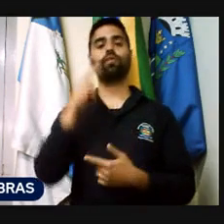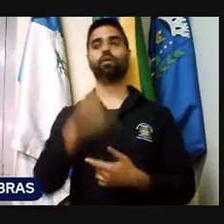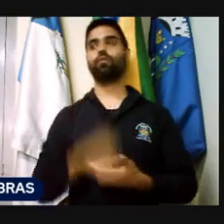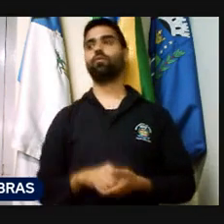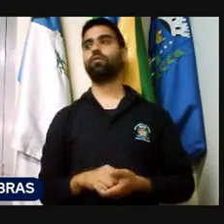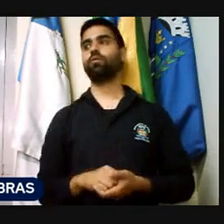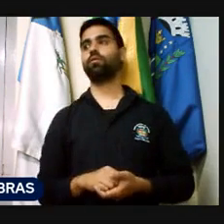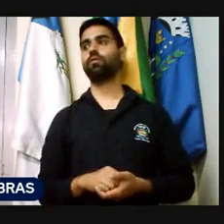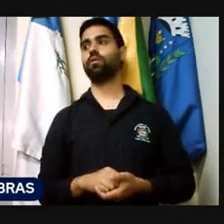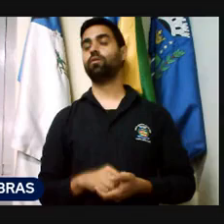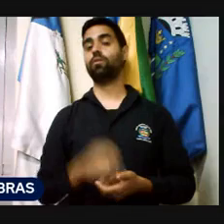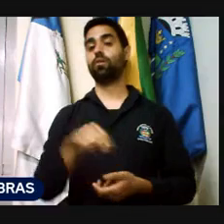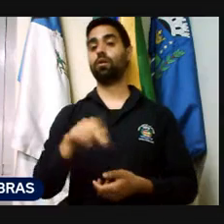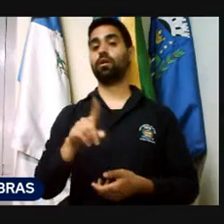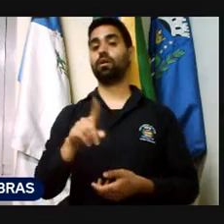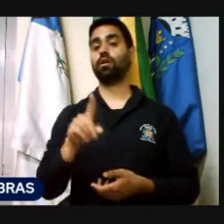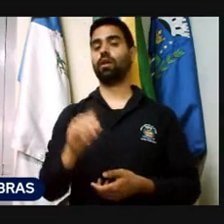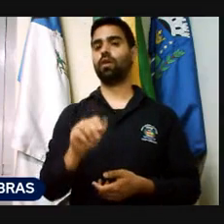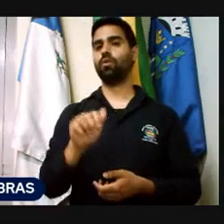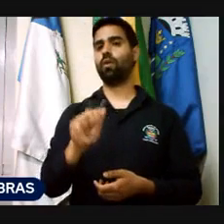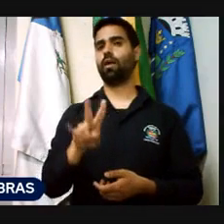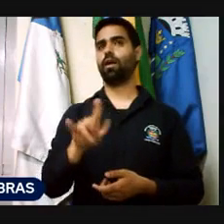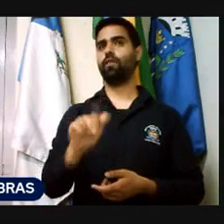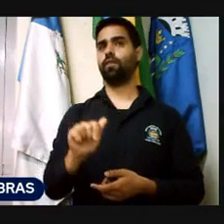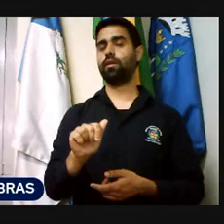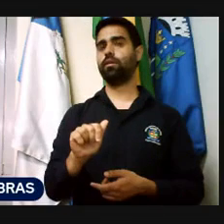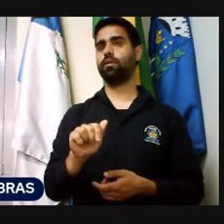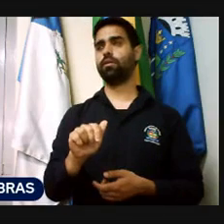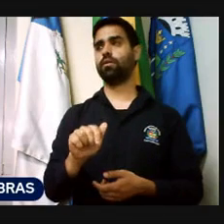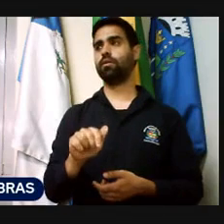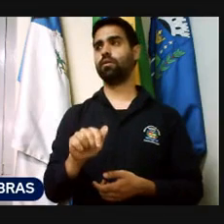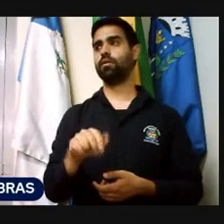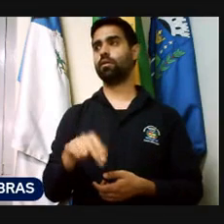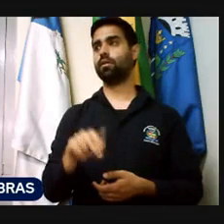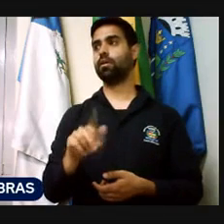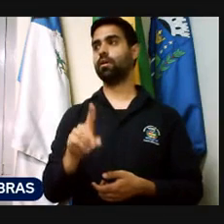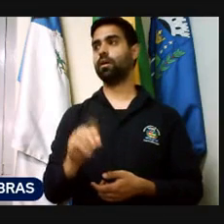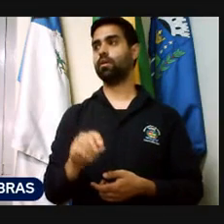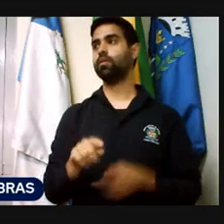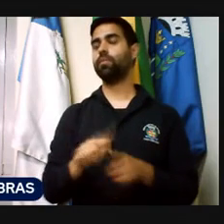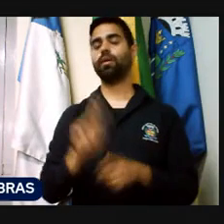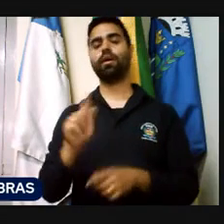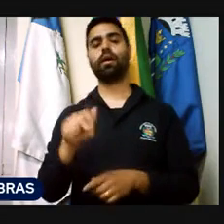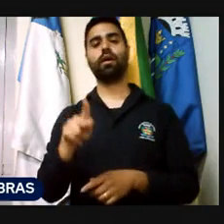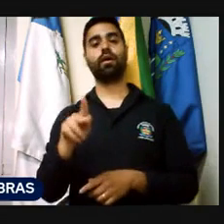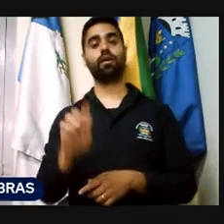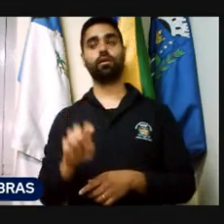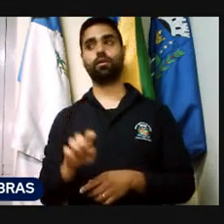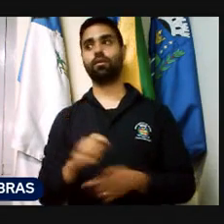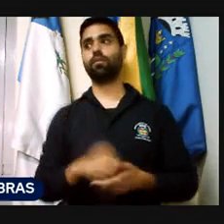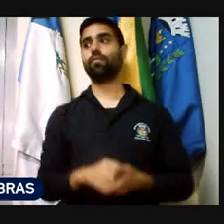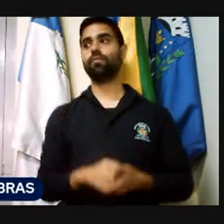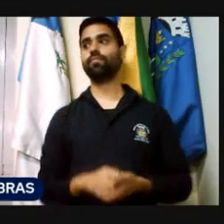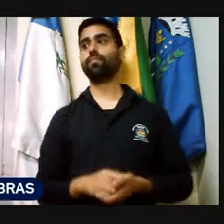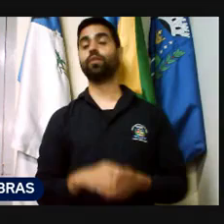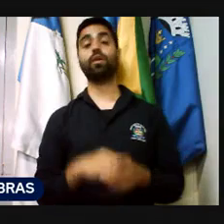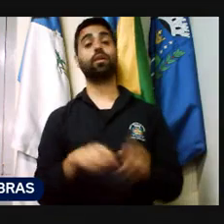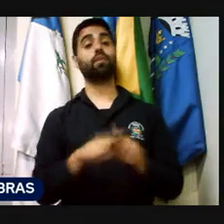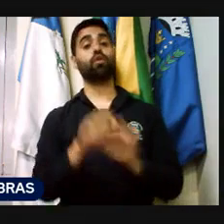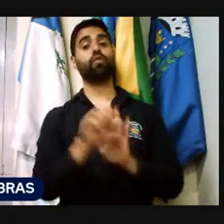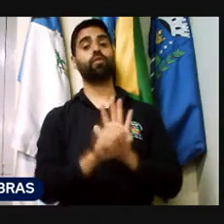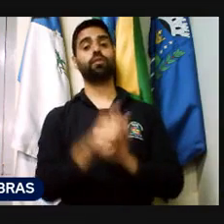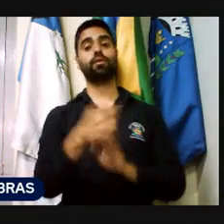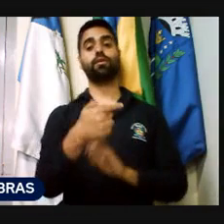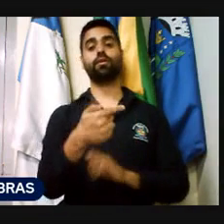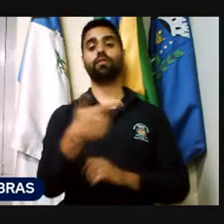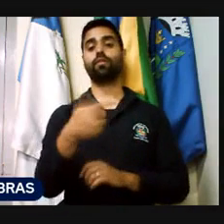vereadores Naldo, Eduardo Ávila, Naldo, novamente, Eduardo Ranque. E ofício número 725,